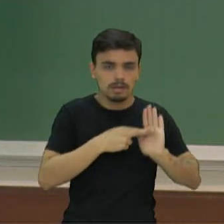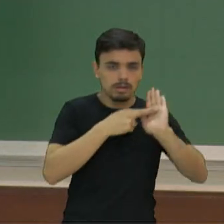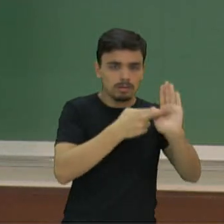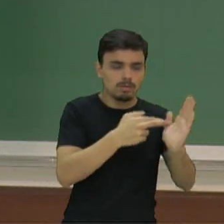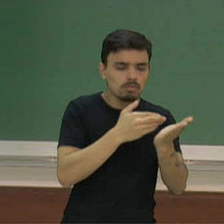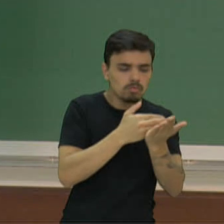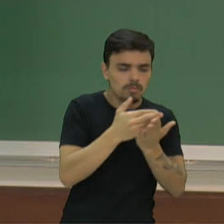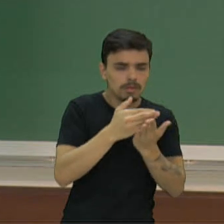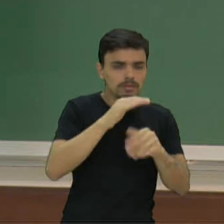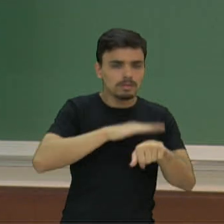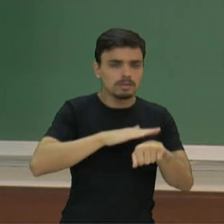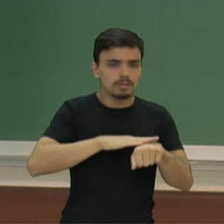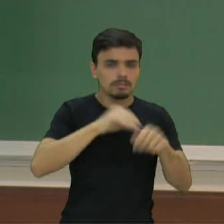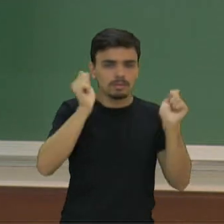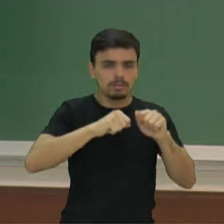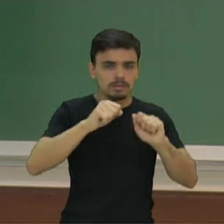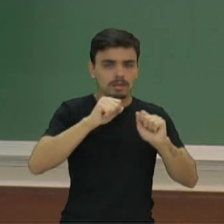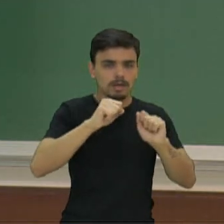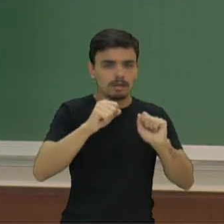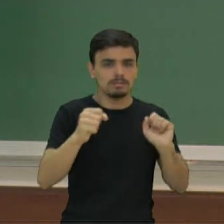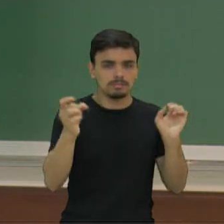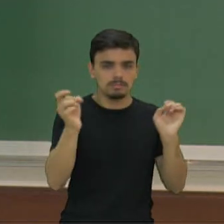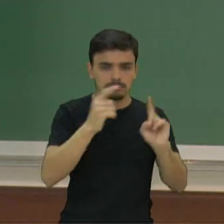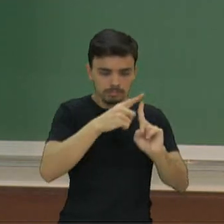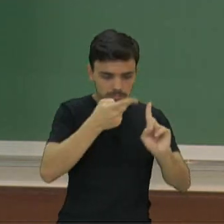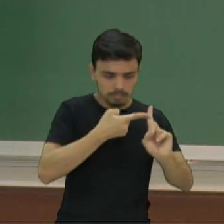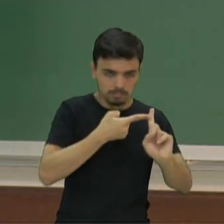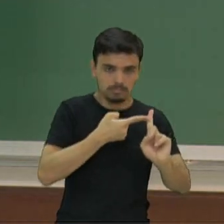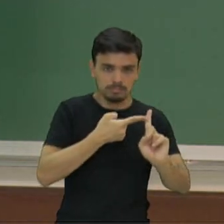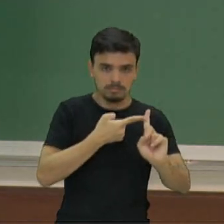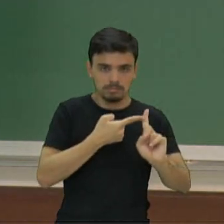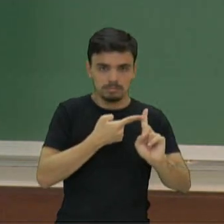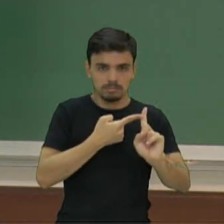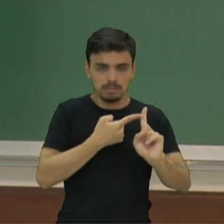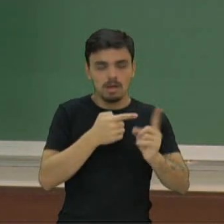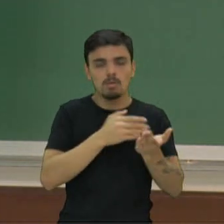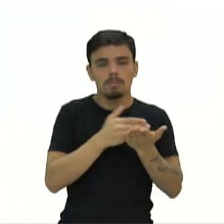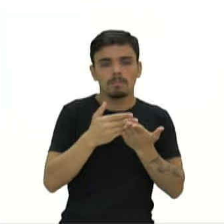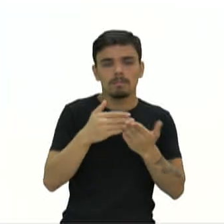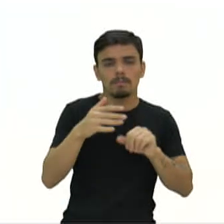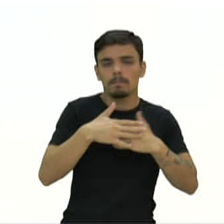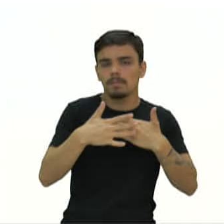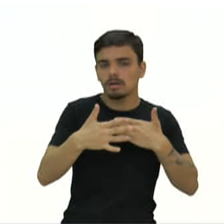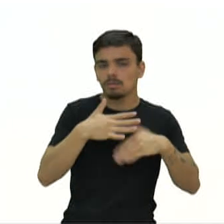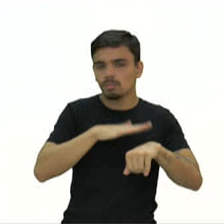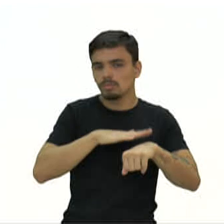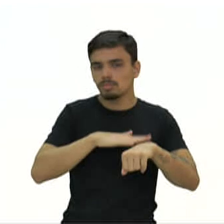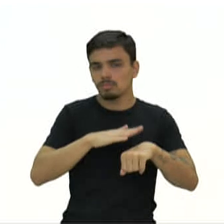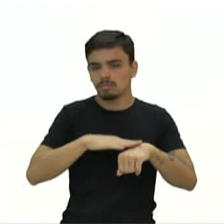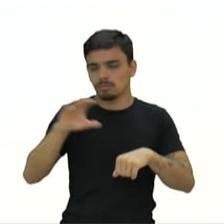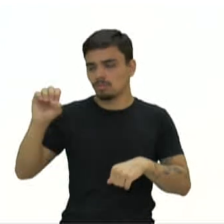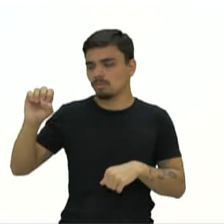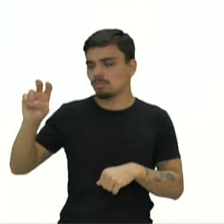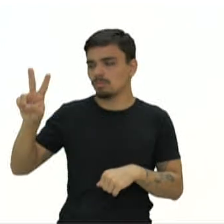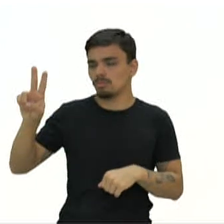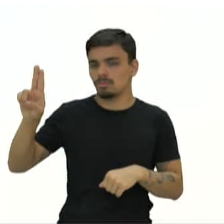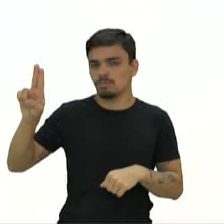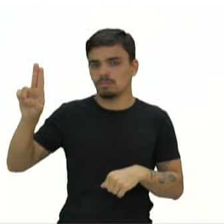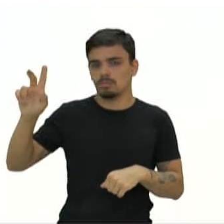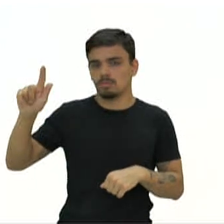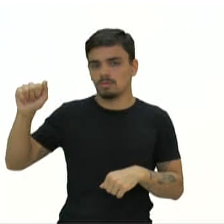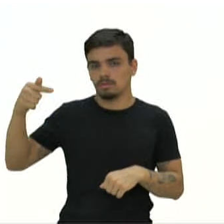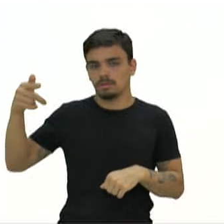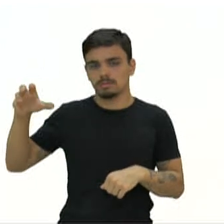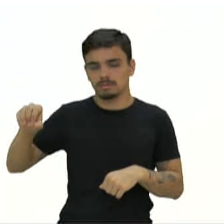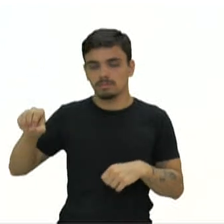fértil da mulher, dia mais ou menos que ela vai estar iniciando ali esse período de ovulação. E o resultado final será,